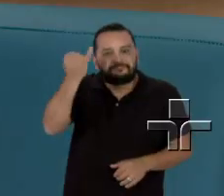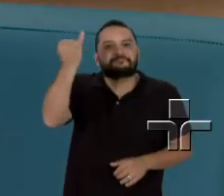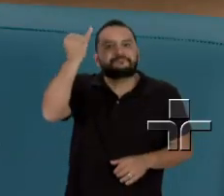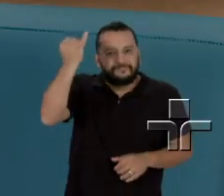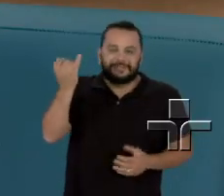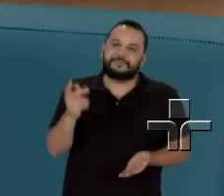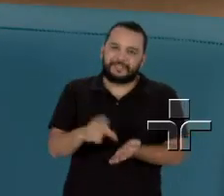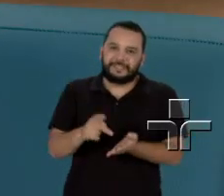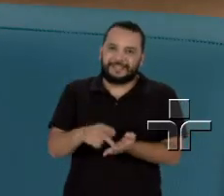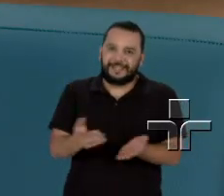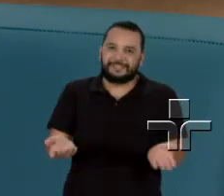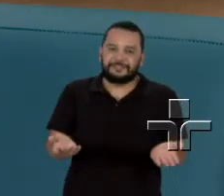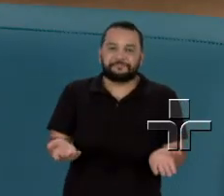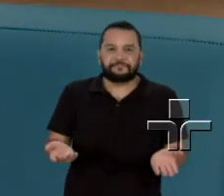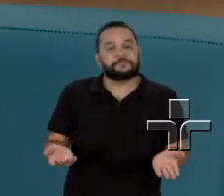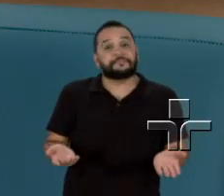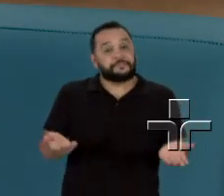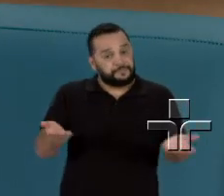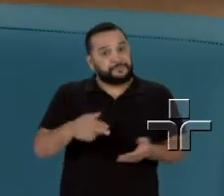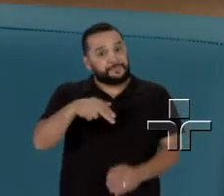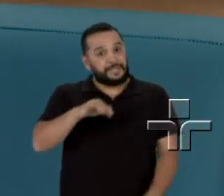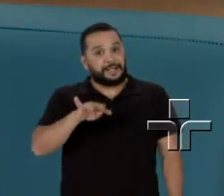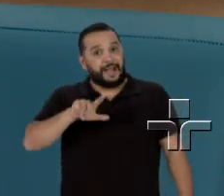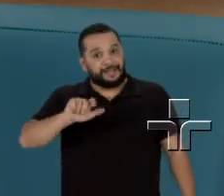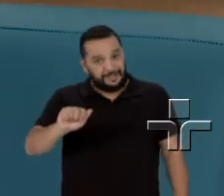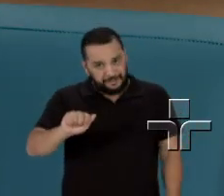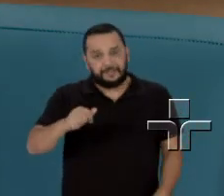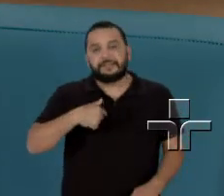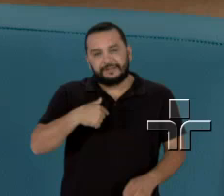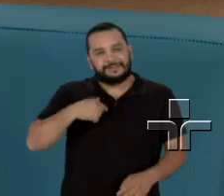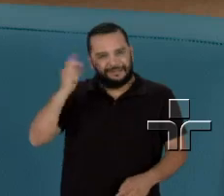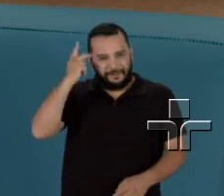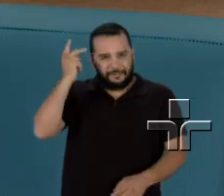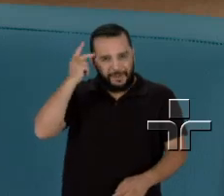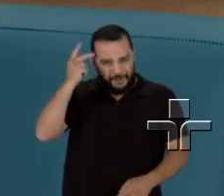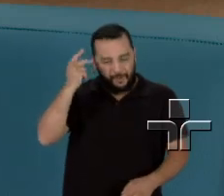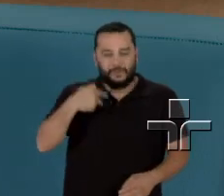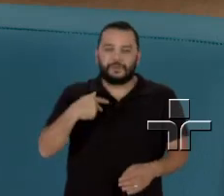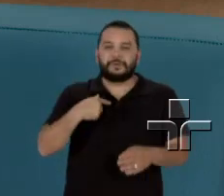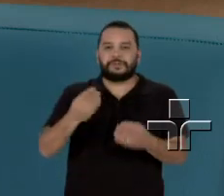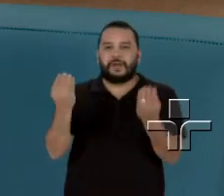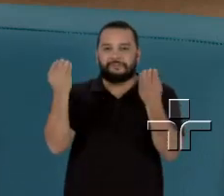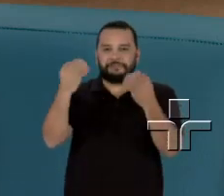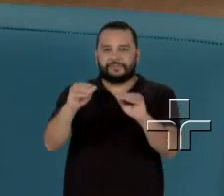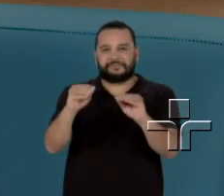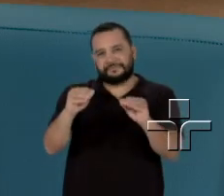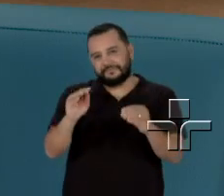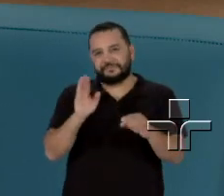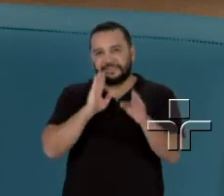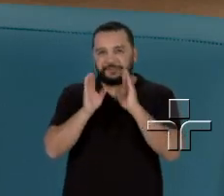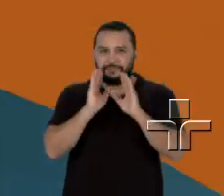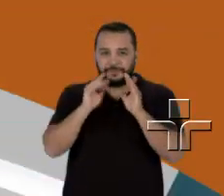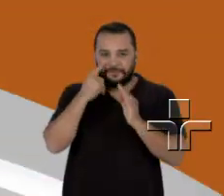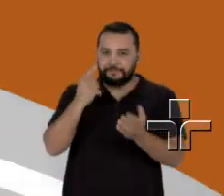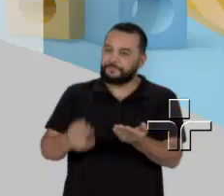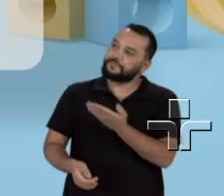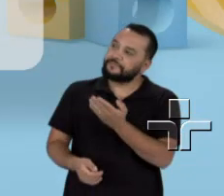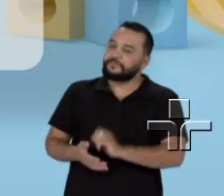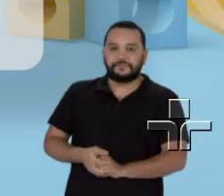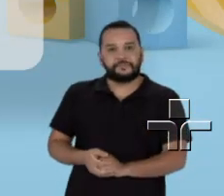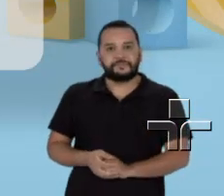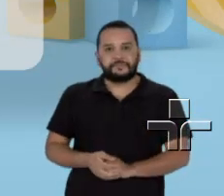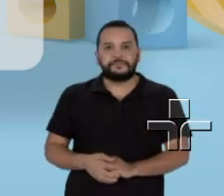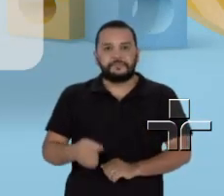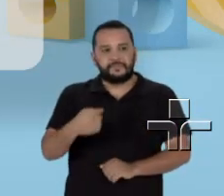olha a nossa telespectadora natália aves de são paulo escreveu o seguinte no nosso facebook eu